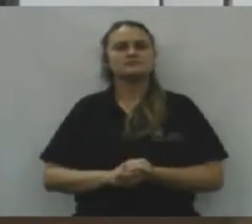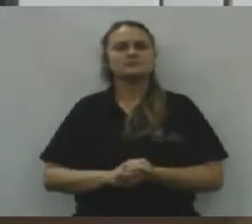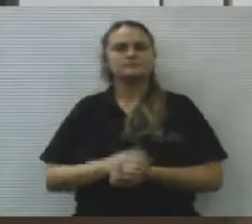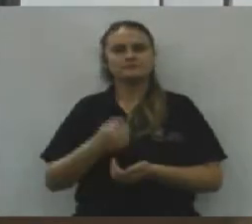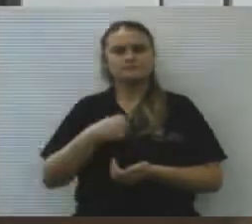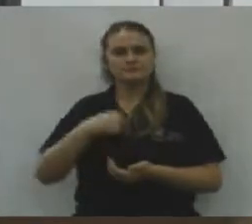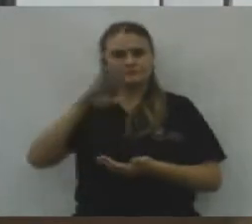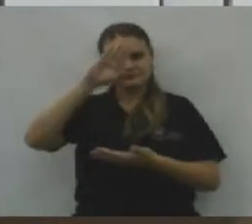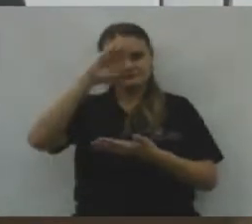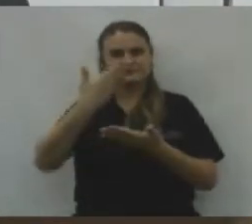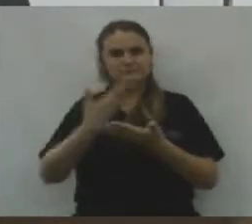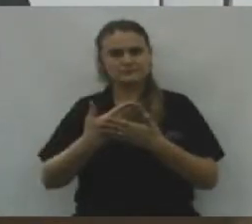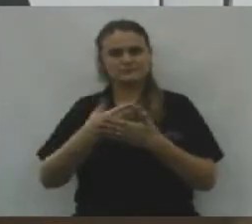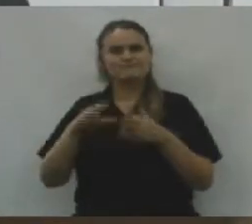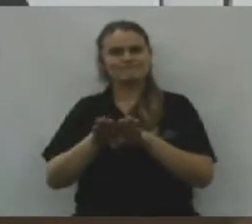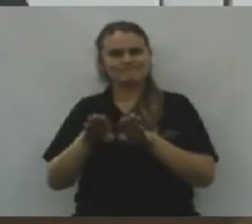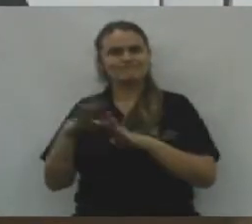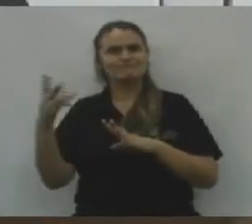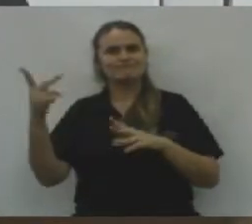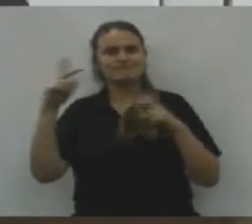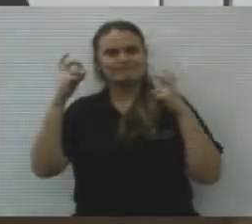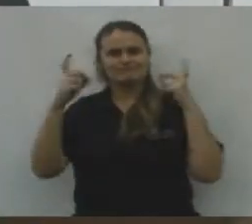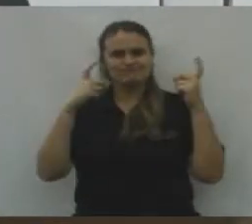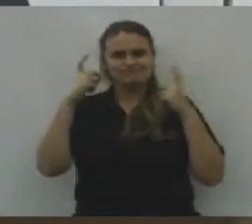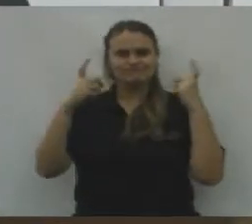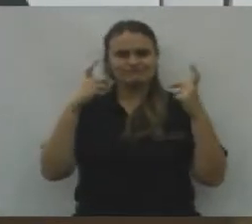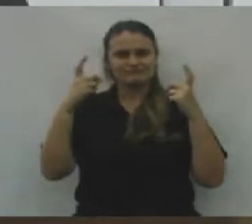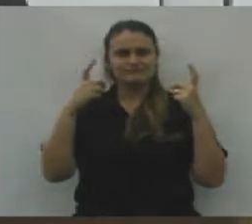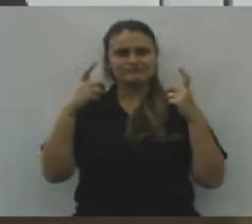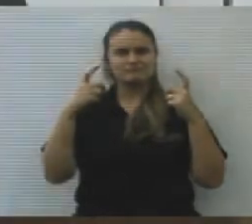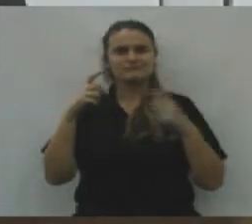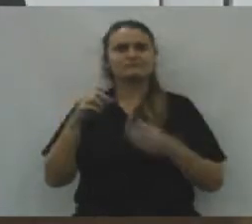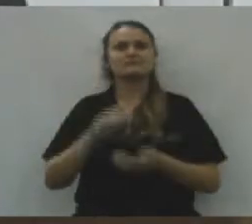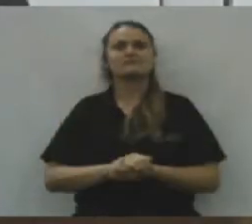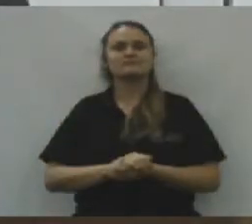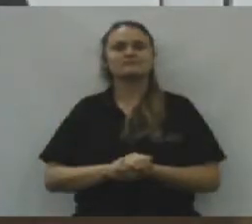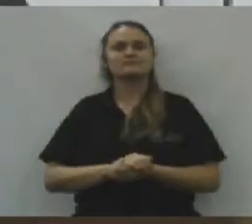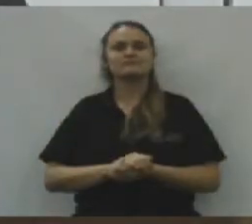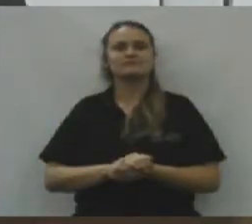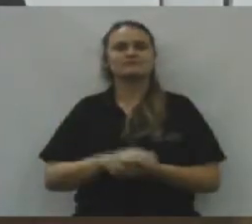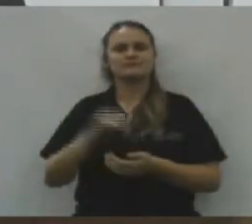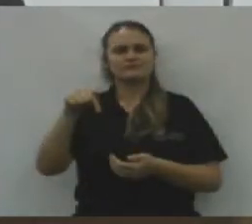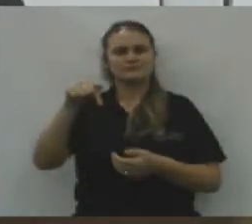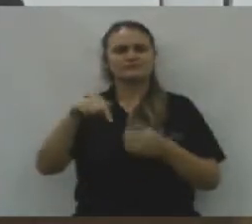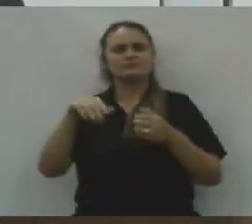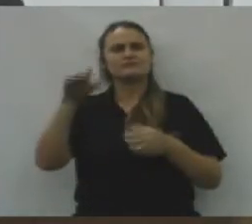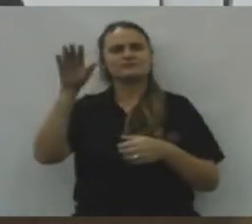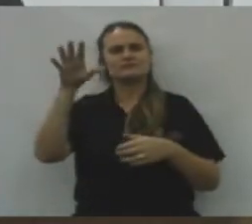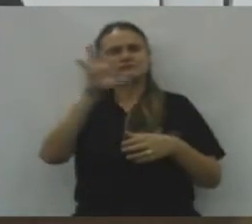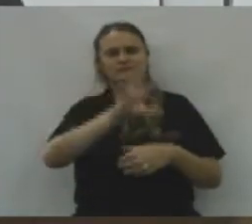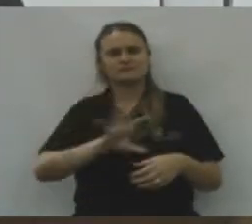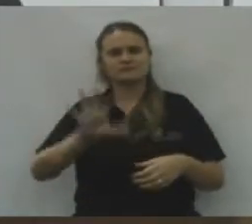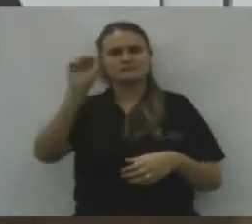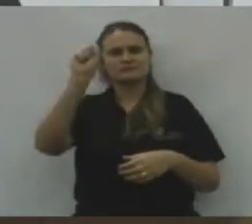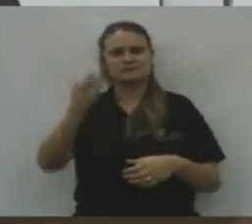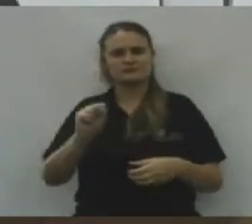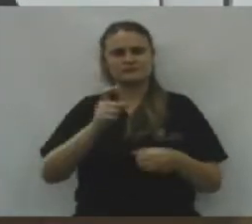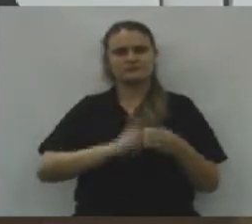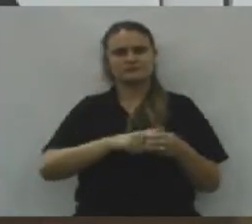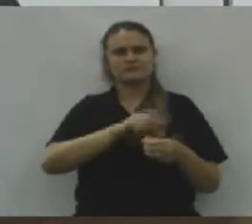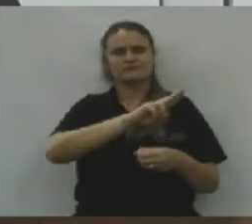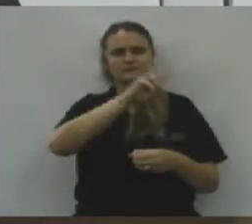eu acredito que é também da tua preocupação com relação ao fato ocorrido também, né, na região sul de União da Vitória. Mas eu quero trazer